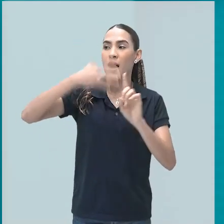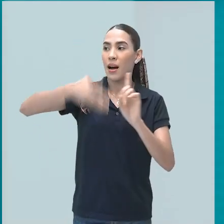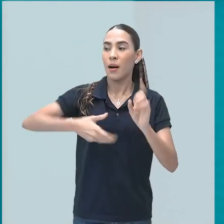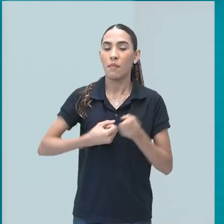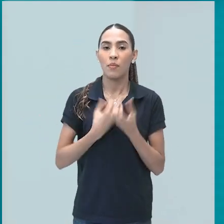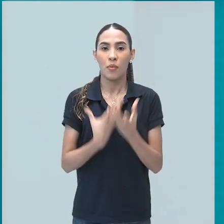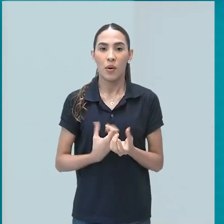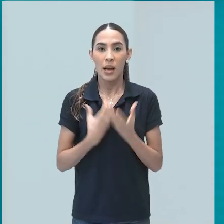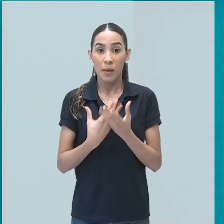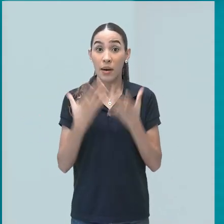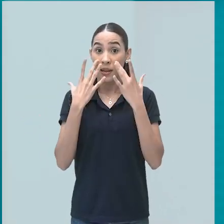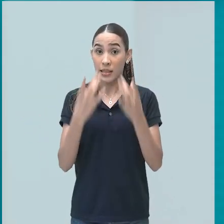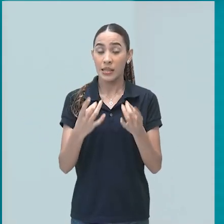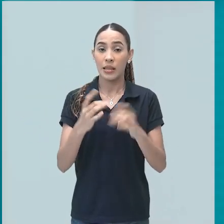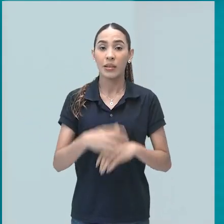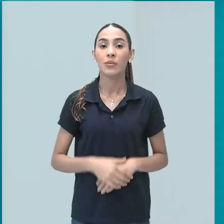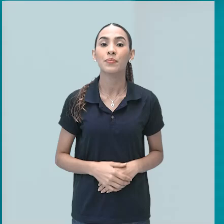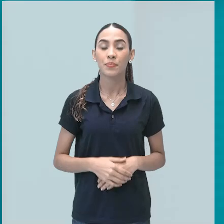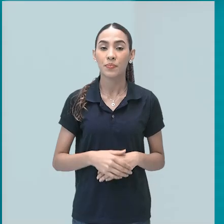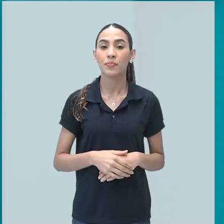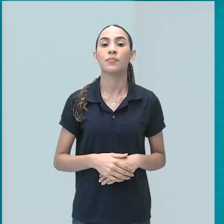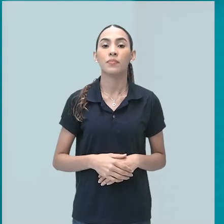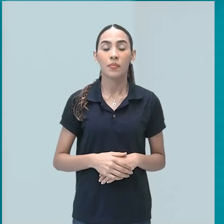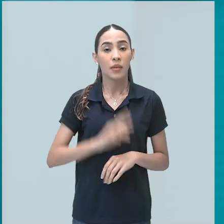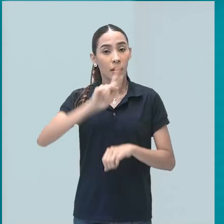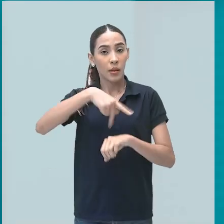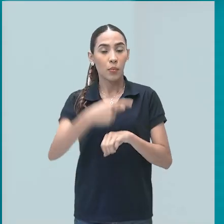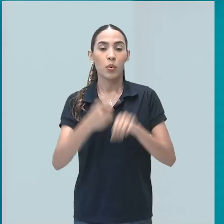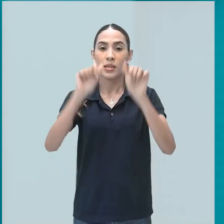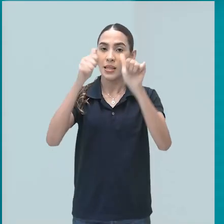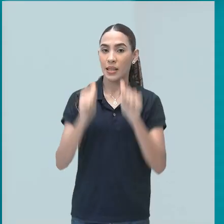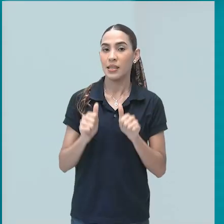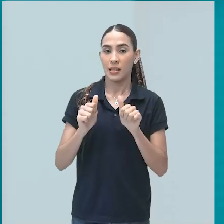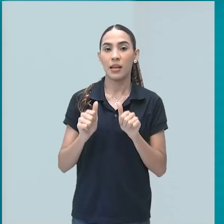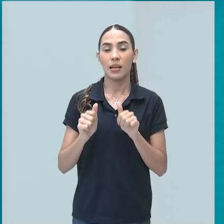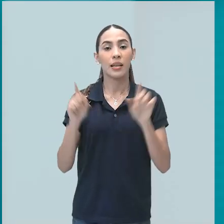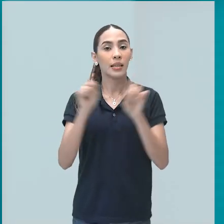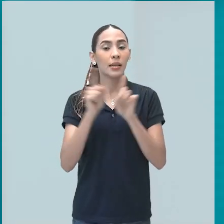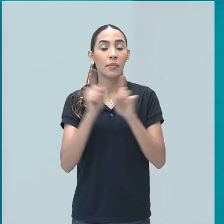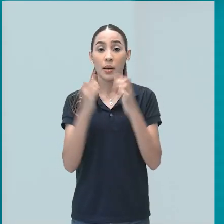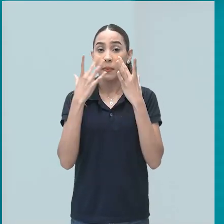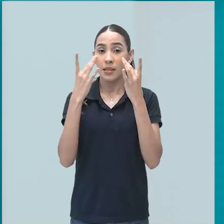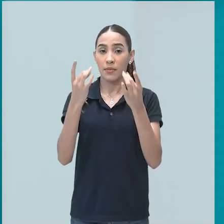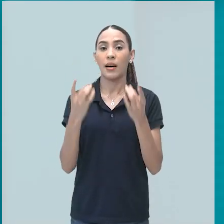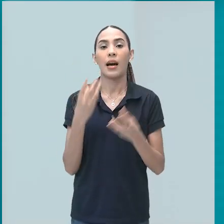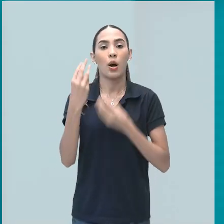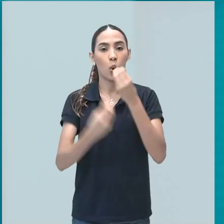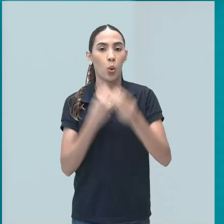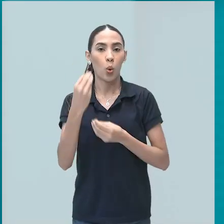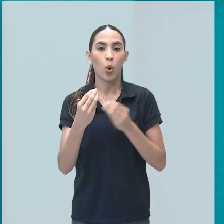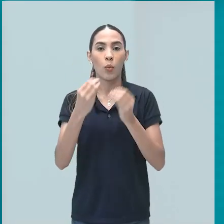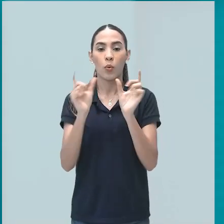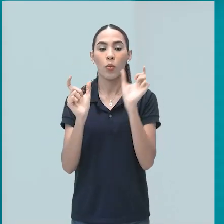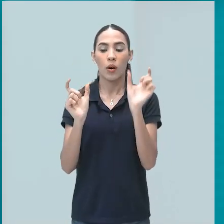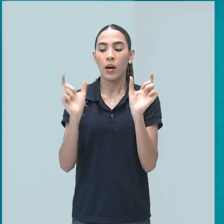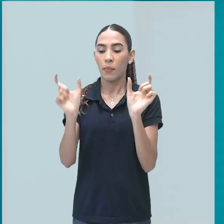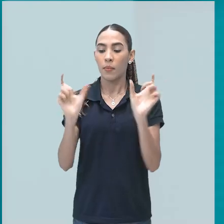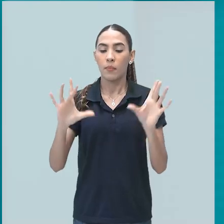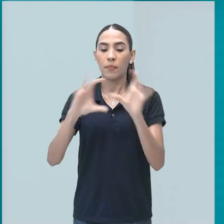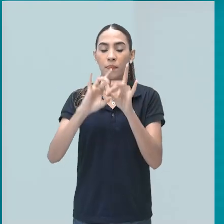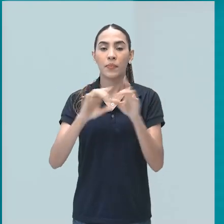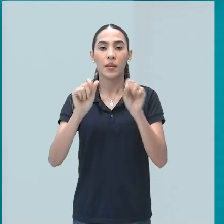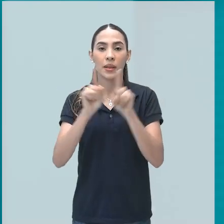poema. Prestem bastante atenção. Na sequência, iremos analisar e observar como a conjunção e